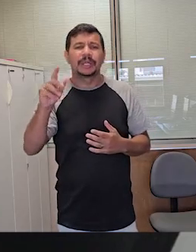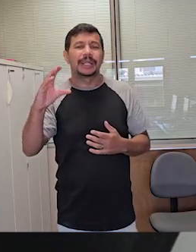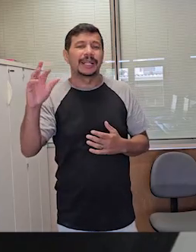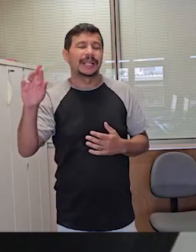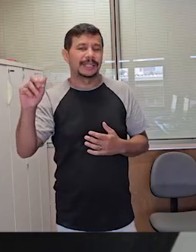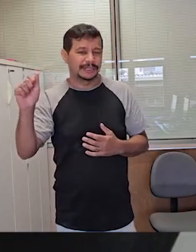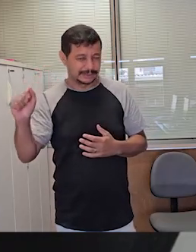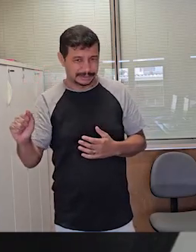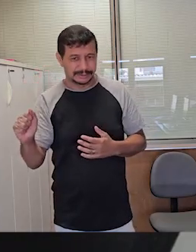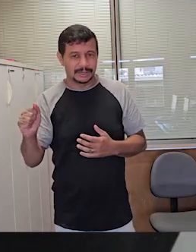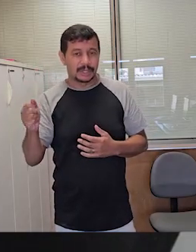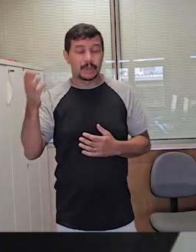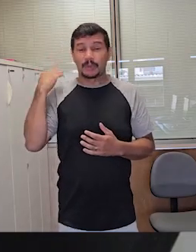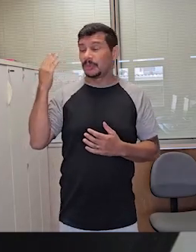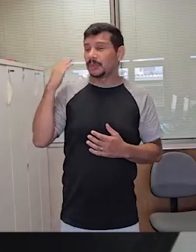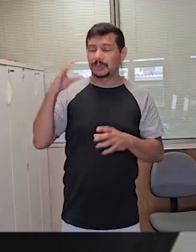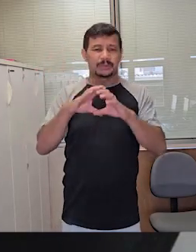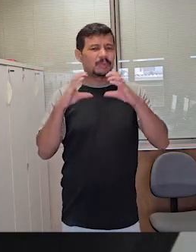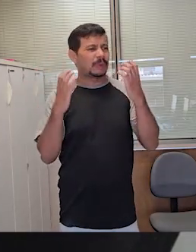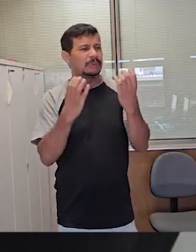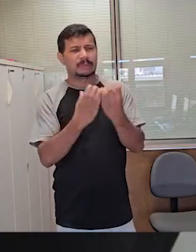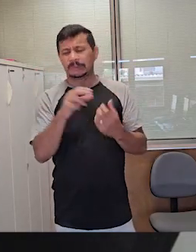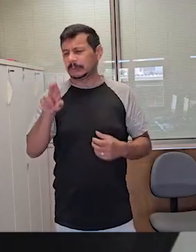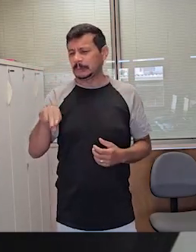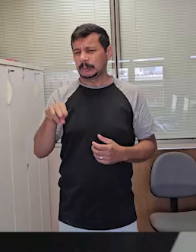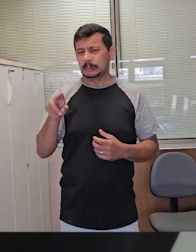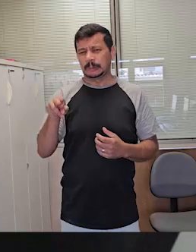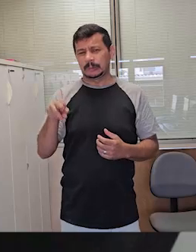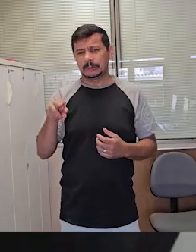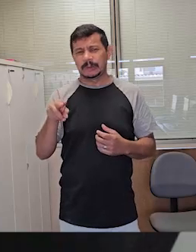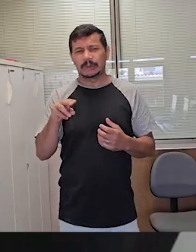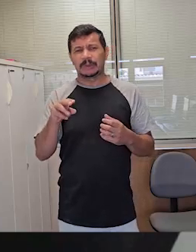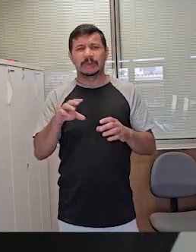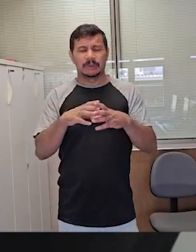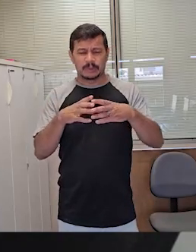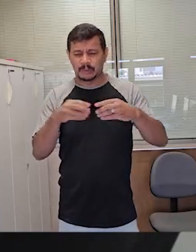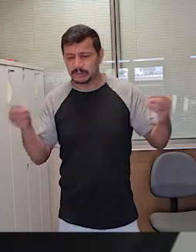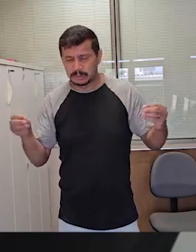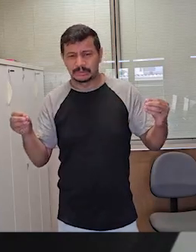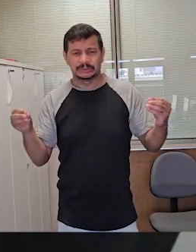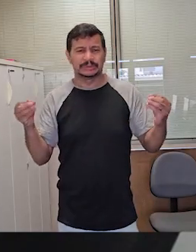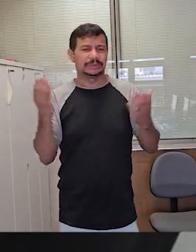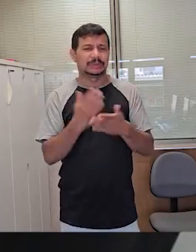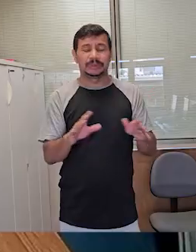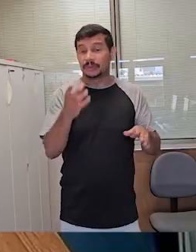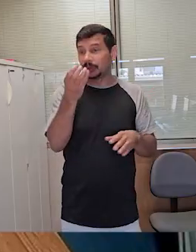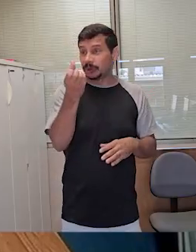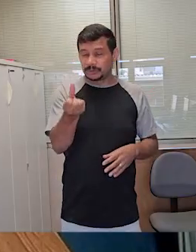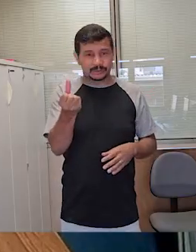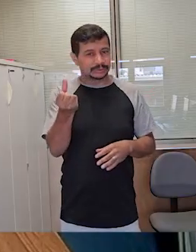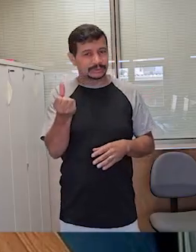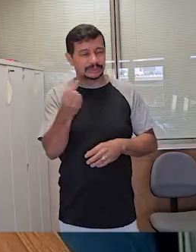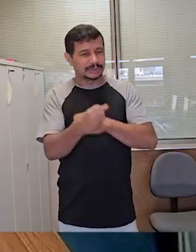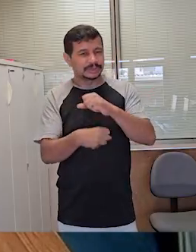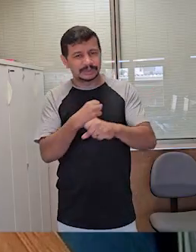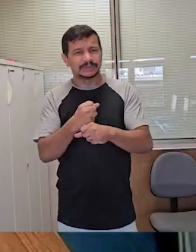últimos 4 anos não teve nenhuma conferência. Não teve nenhum debate, não teve nenhum conselho, tudo foi extinto. Na verdade, nos últimos 6. Nos últimos 6,